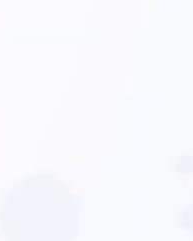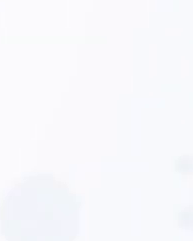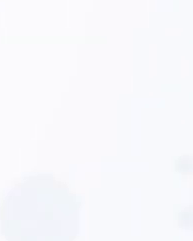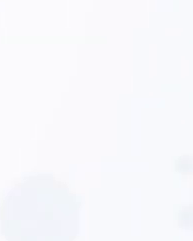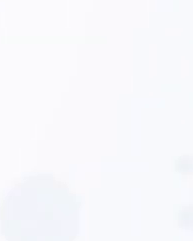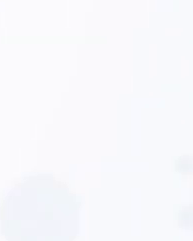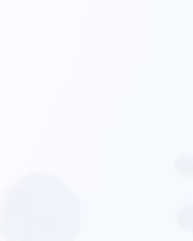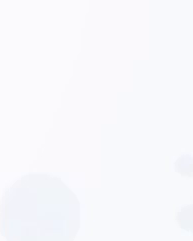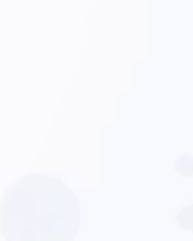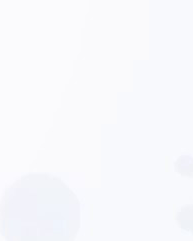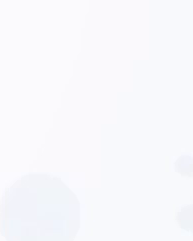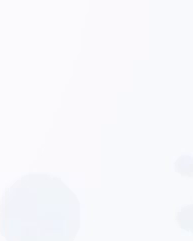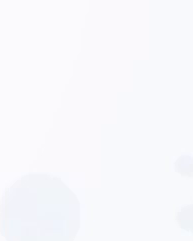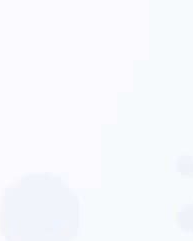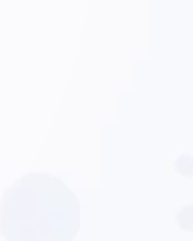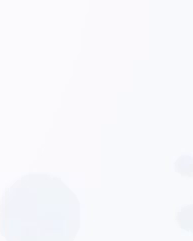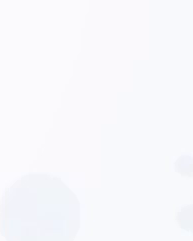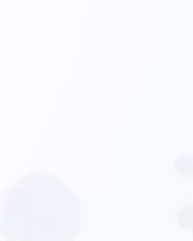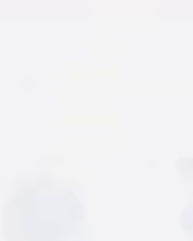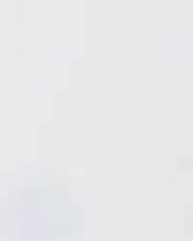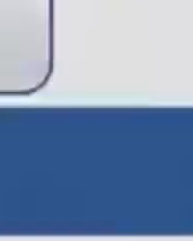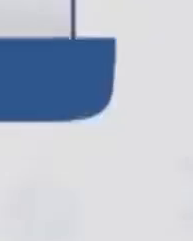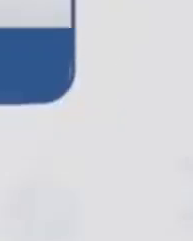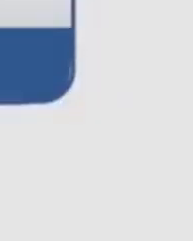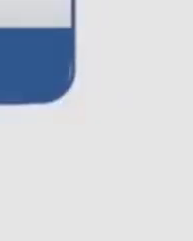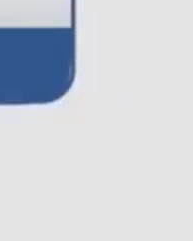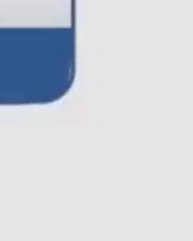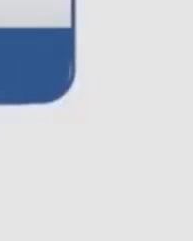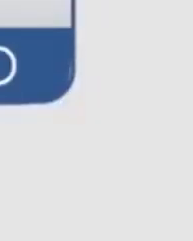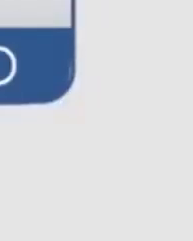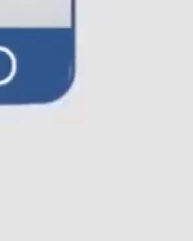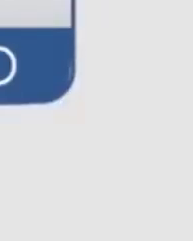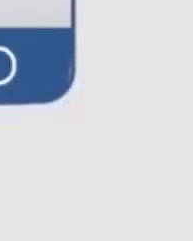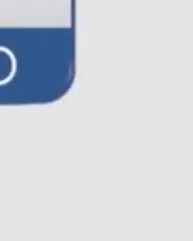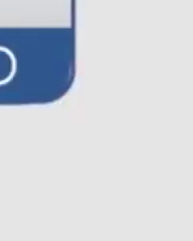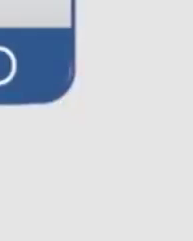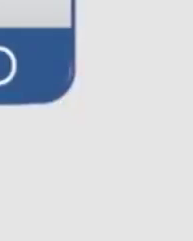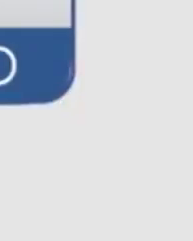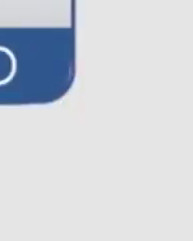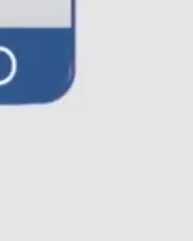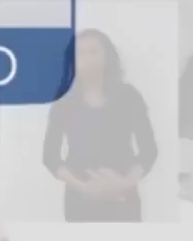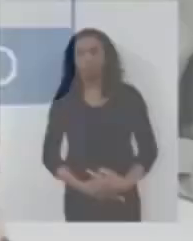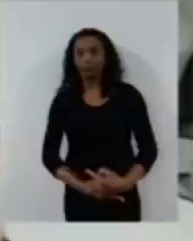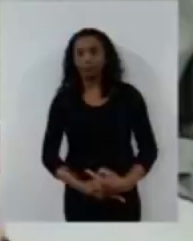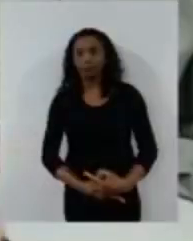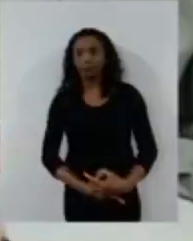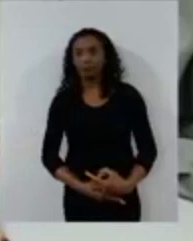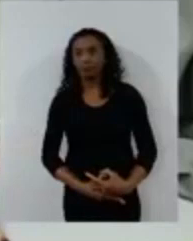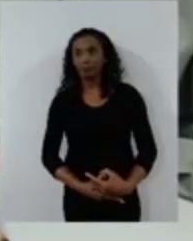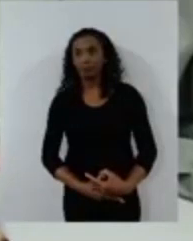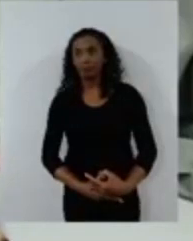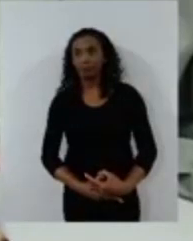Muriaé podemos cuidar de você, sem te expor ou expor outras pessoas à contaminação.